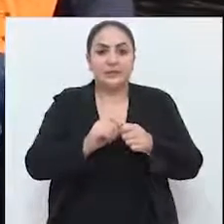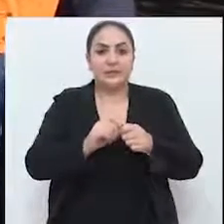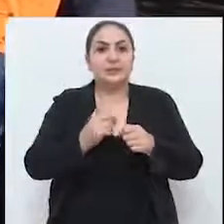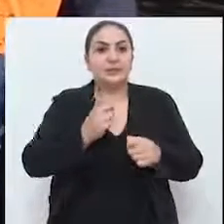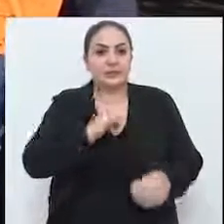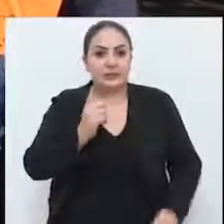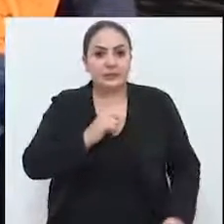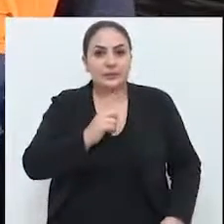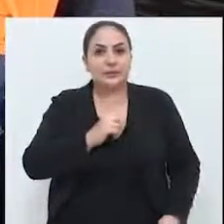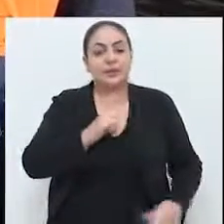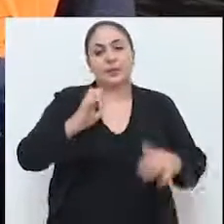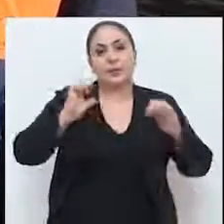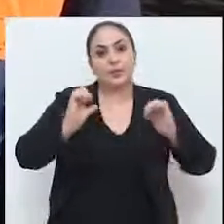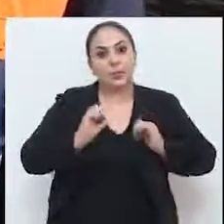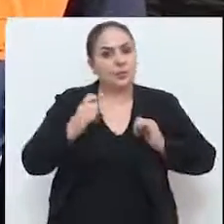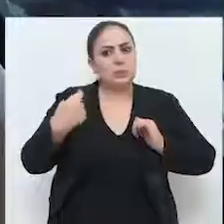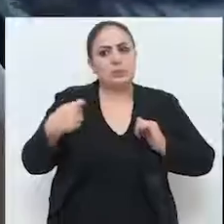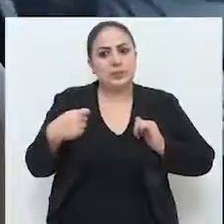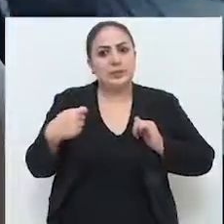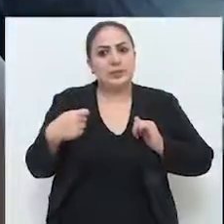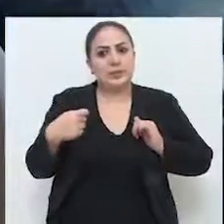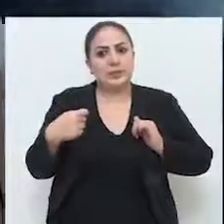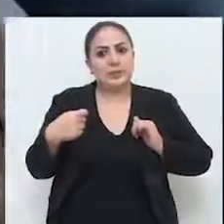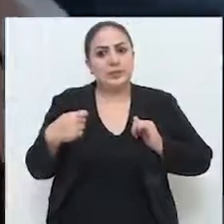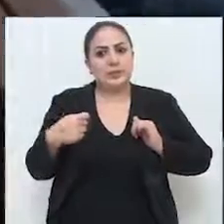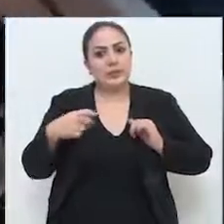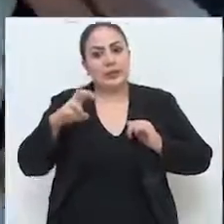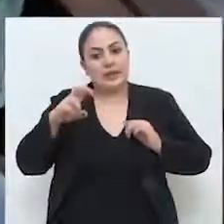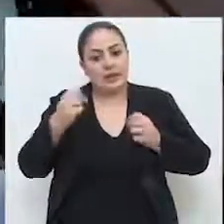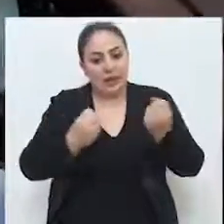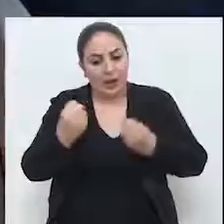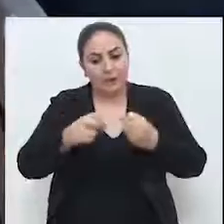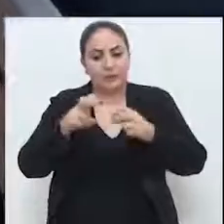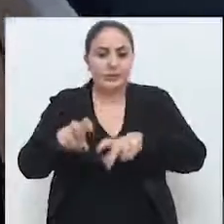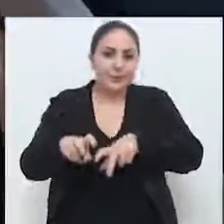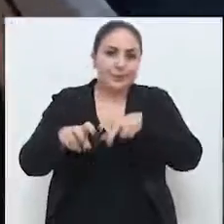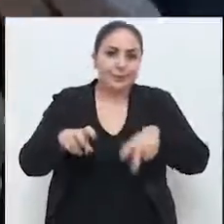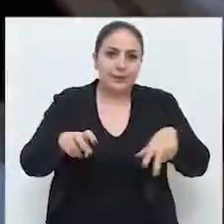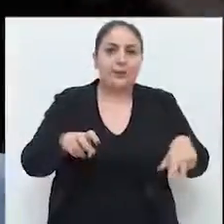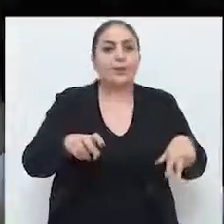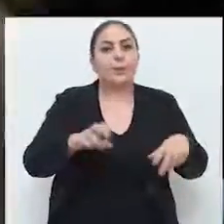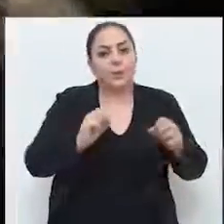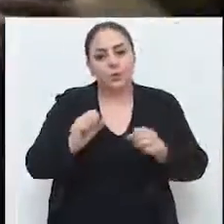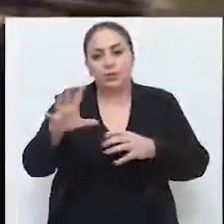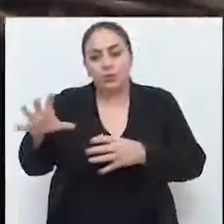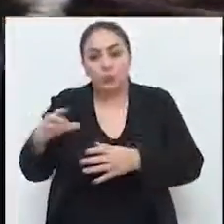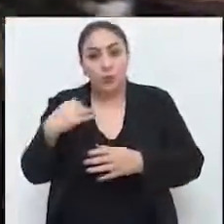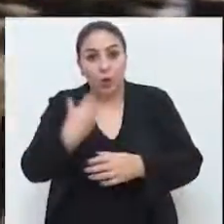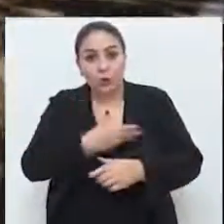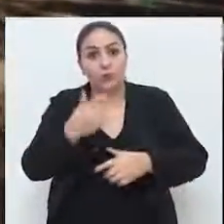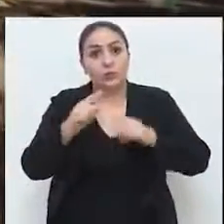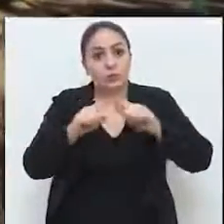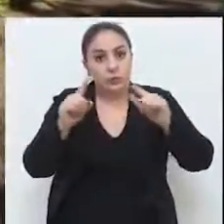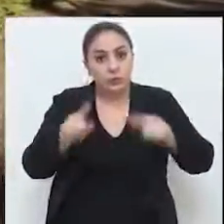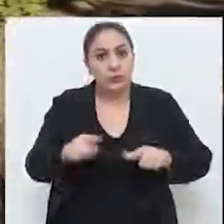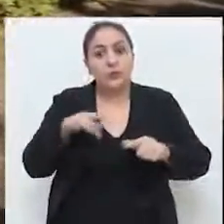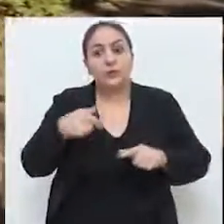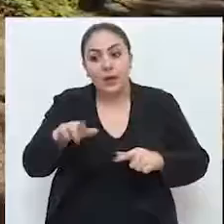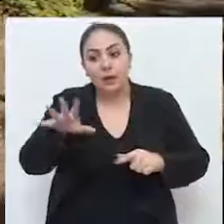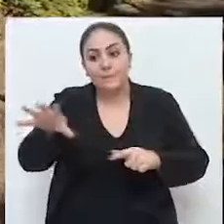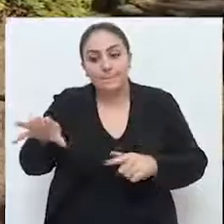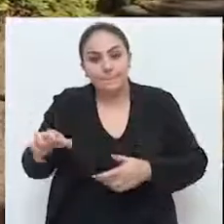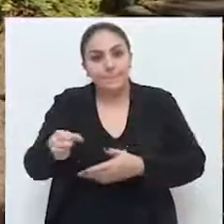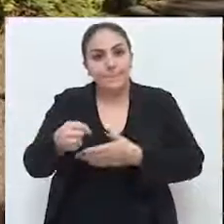doação terão uma comodidade de não precisar sair do seu veículo para fazer a doação. Os nossos servidores da Defesa Civil